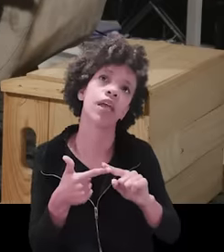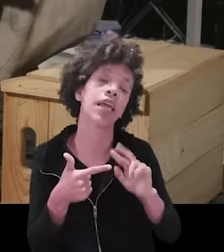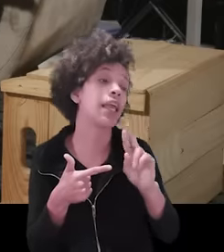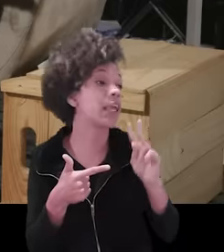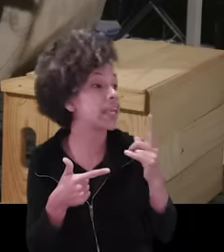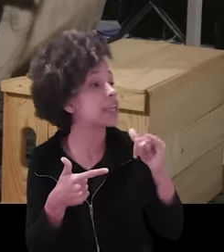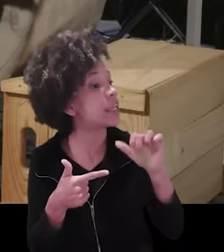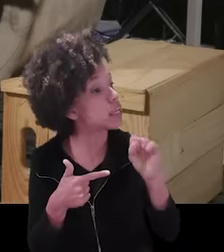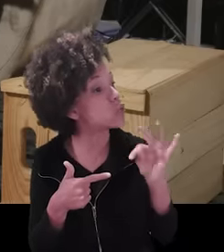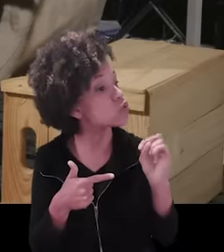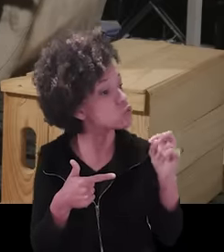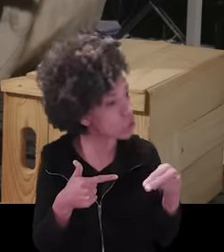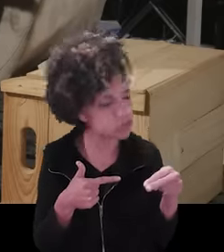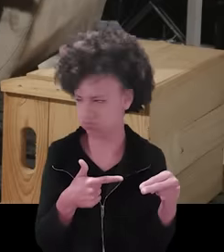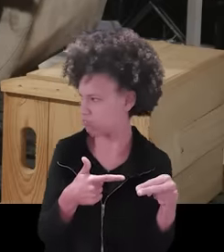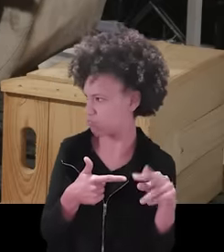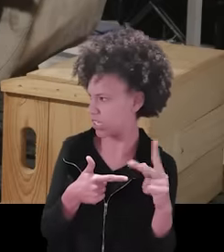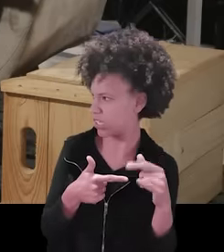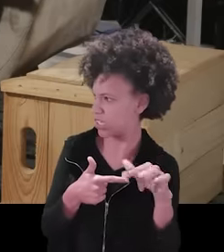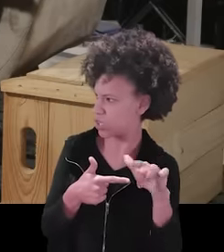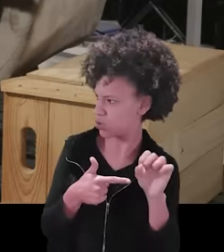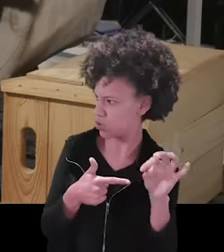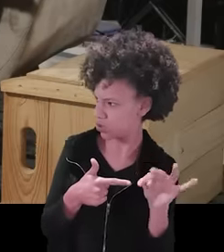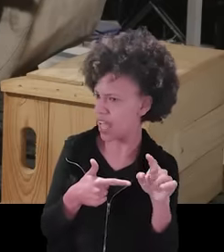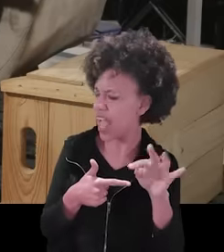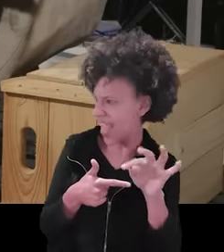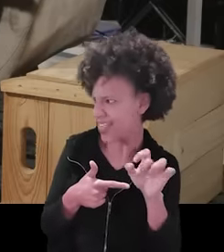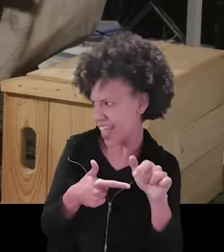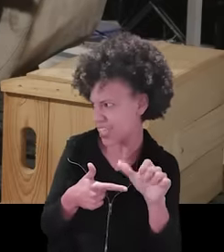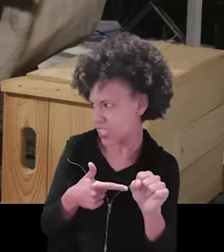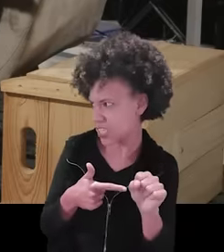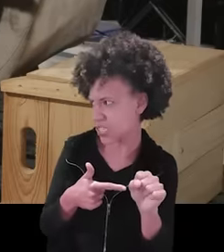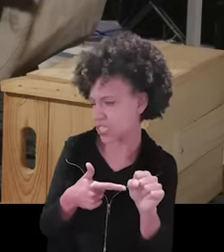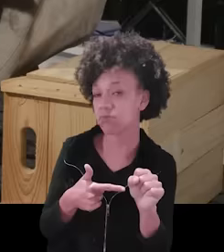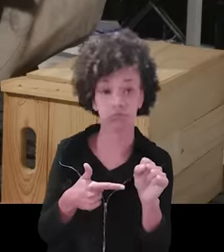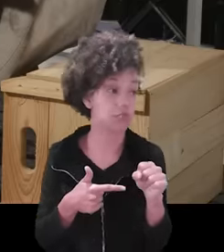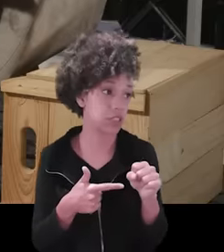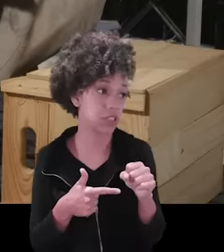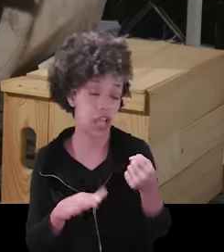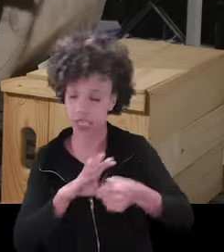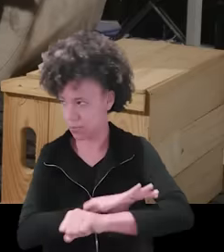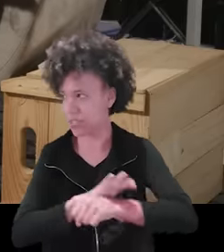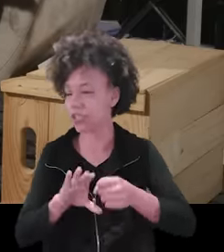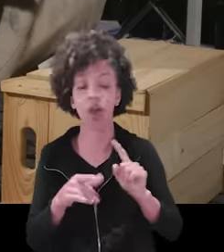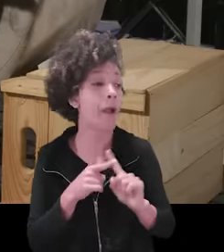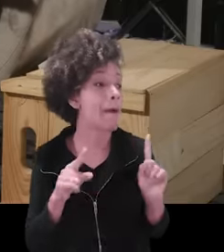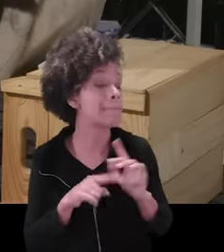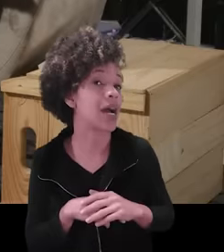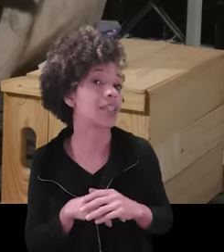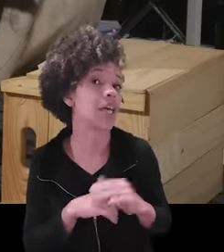Rios com a lugar muito bom para mim rylston o Texas né É Nossa muito causa do basquete